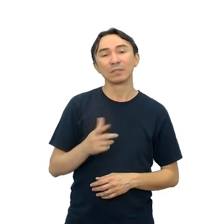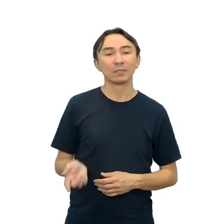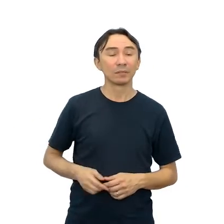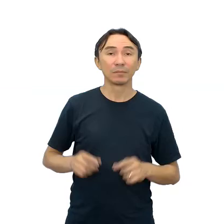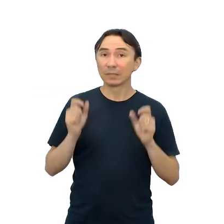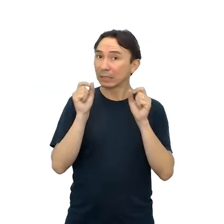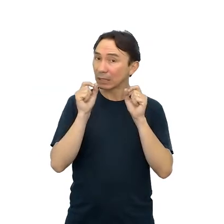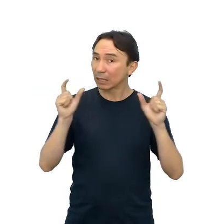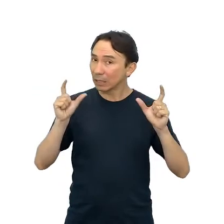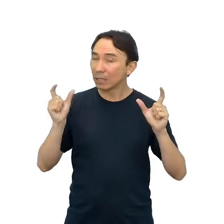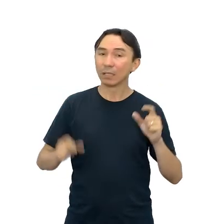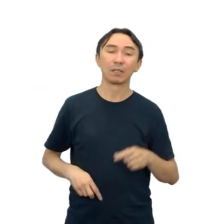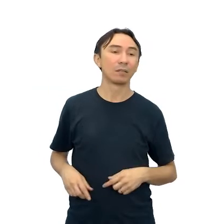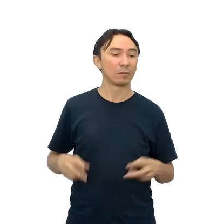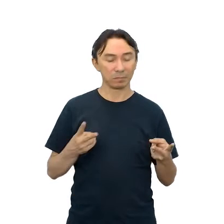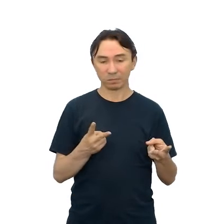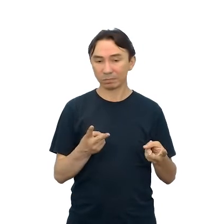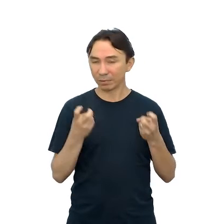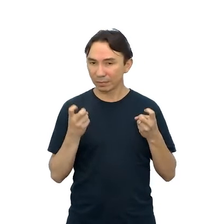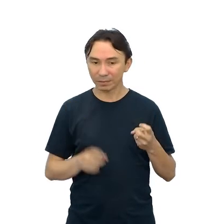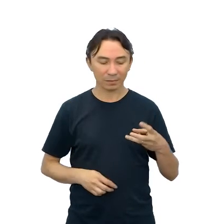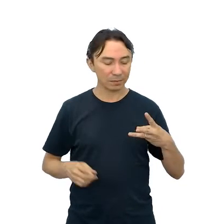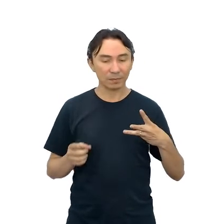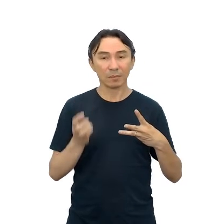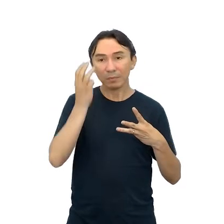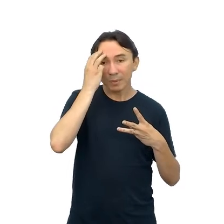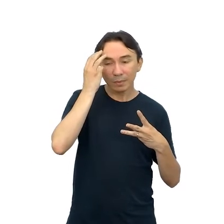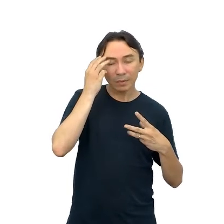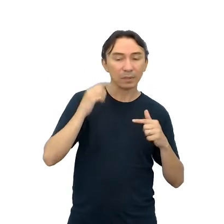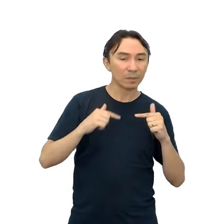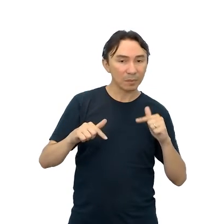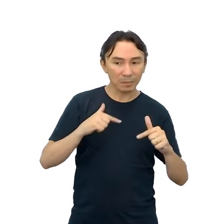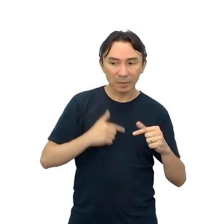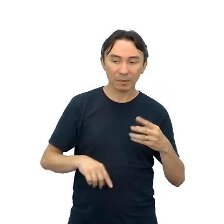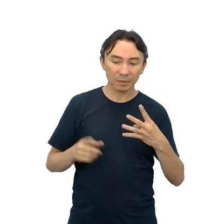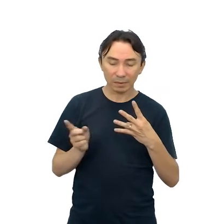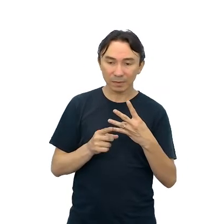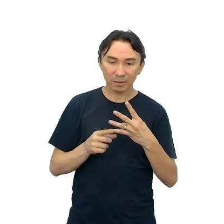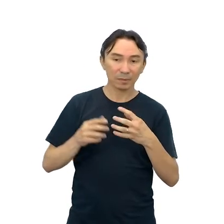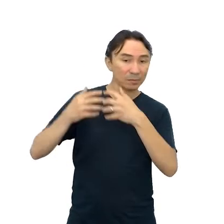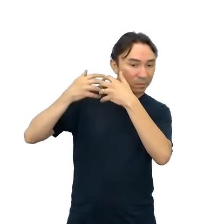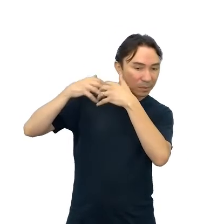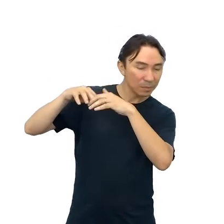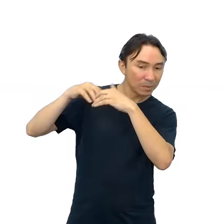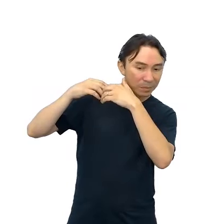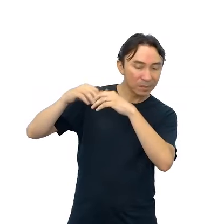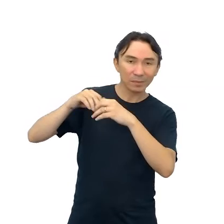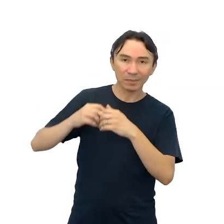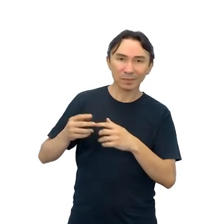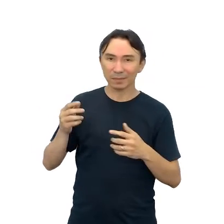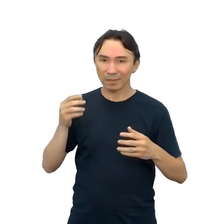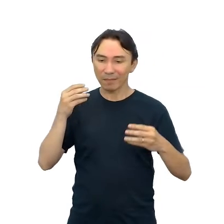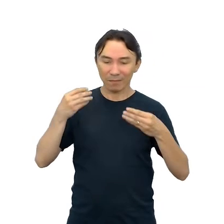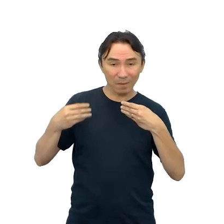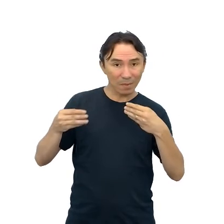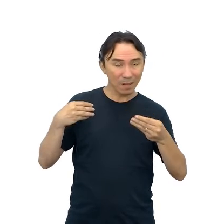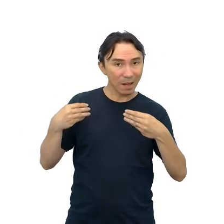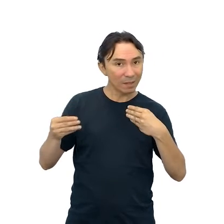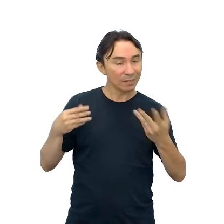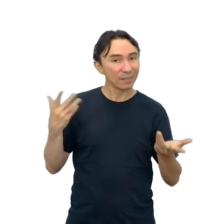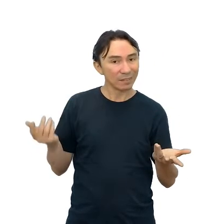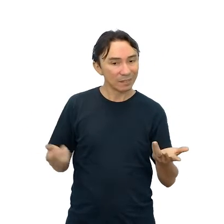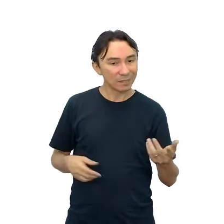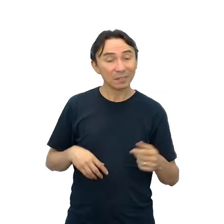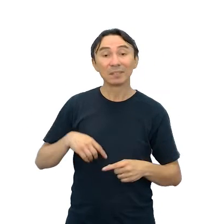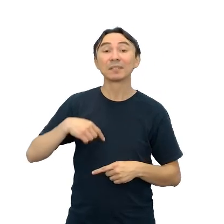atenção, a percepção, a memória de trabalho e a flexibilidade cognitiva, e precisamos, antes de ir para a